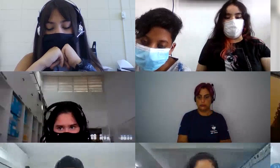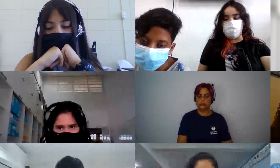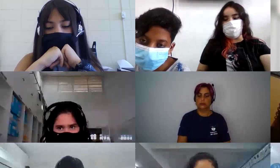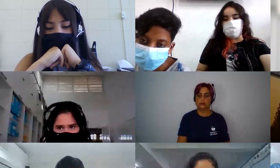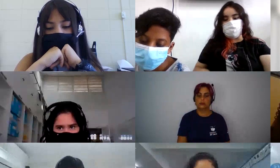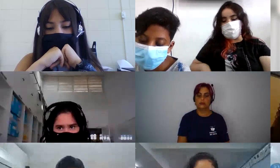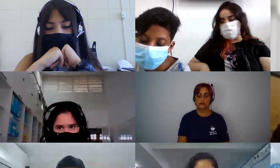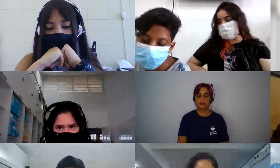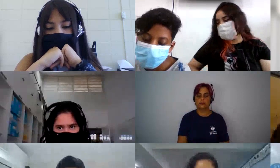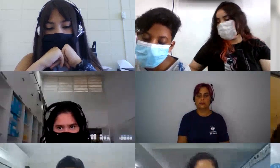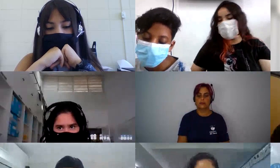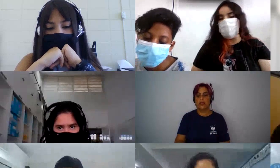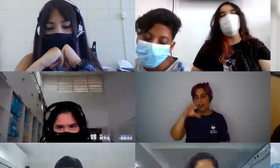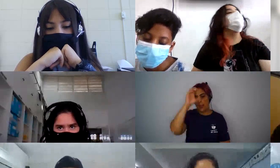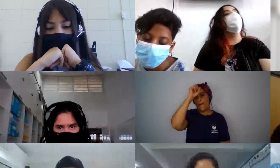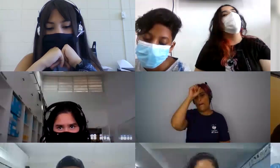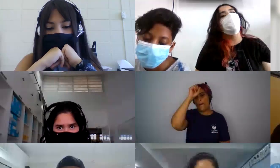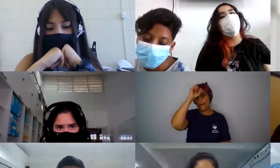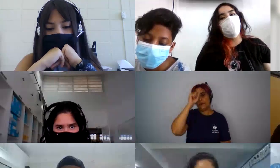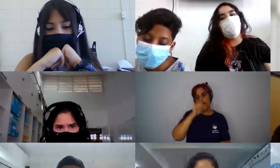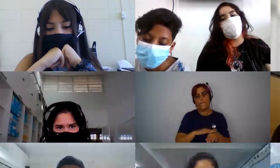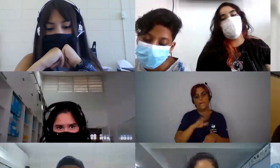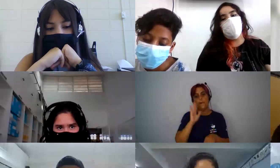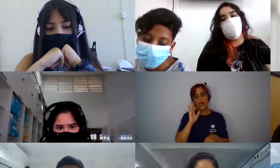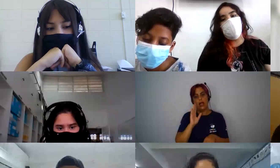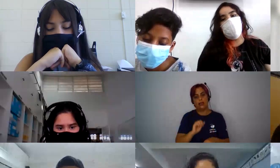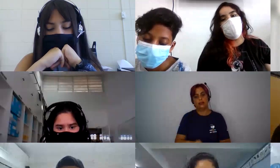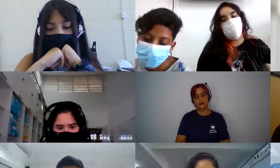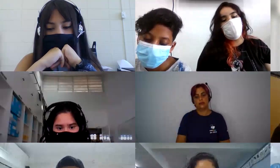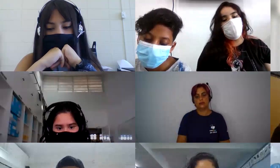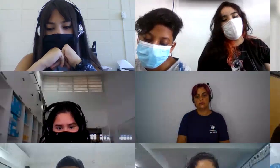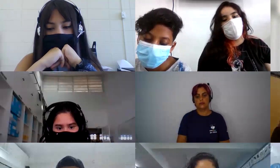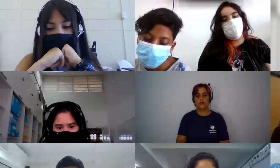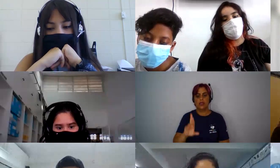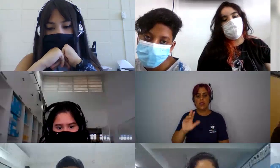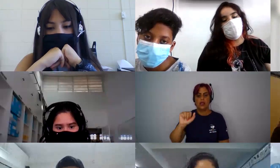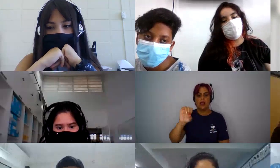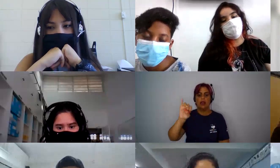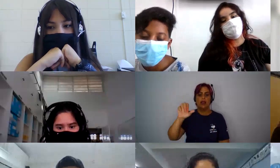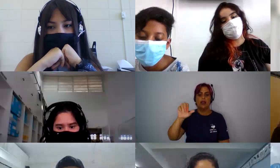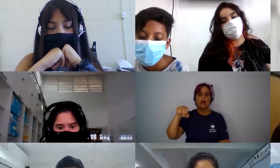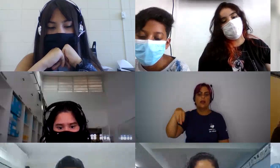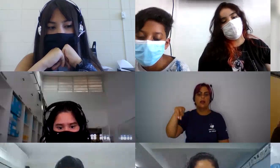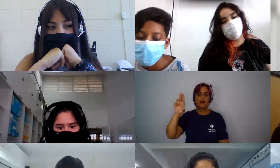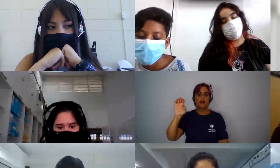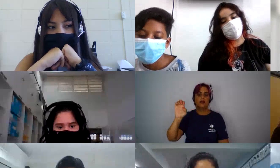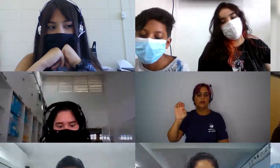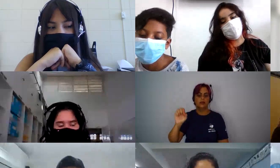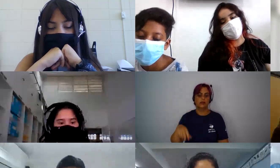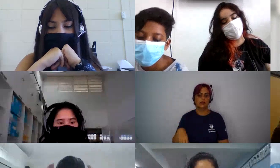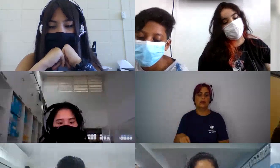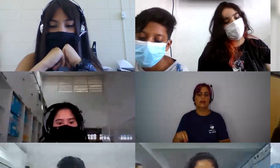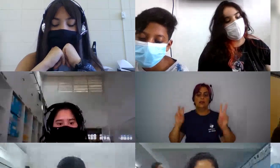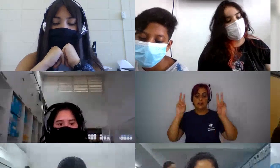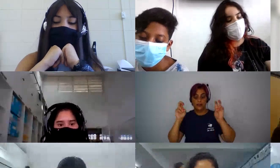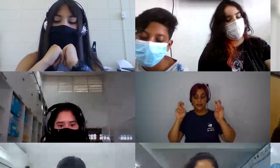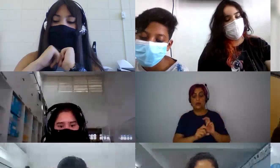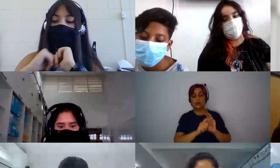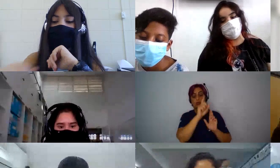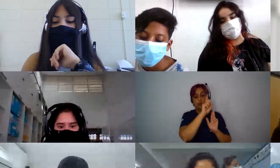De ouvir mais. De ouvir mais. O Rayane, você sente nesse assunto que a gente falou, direitos